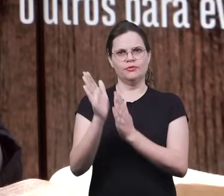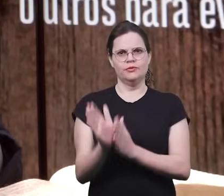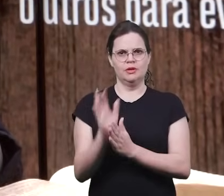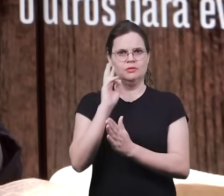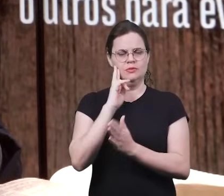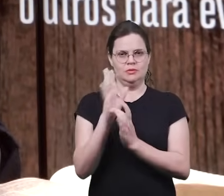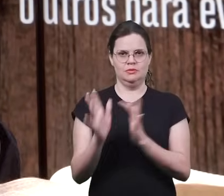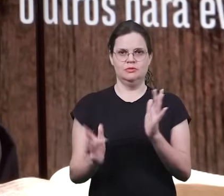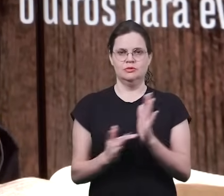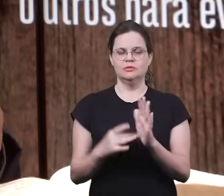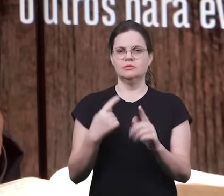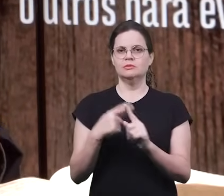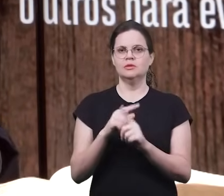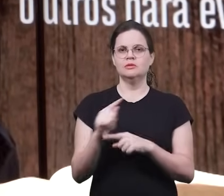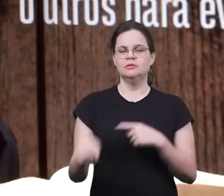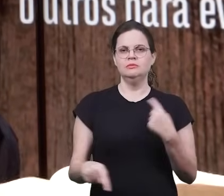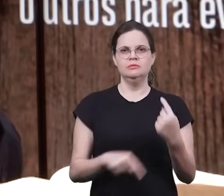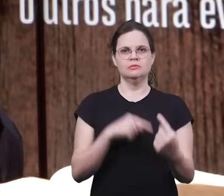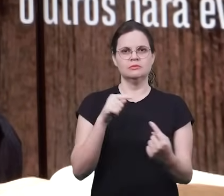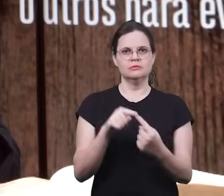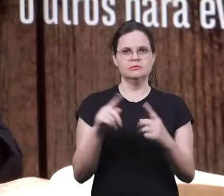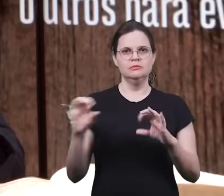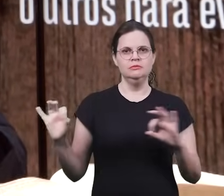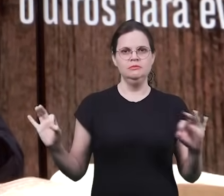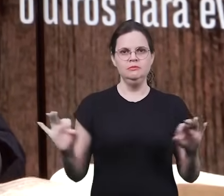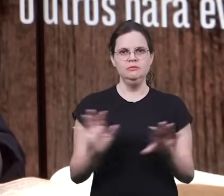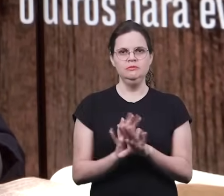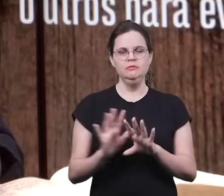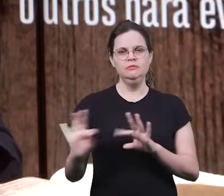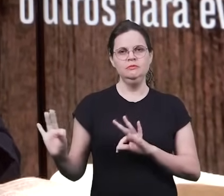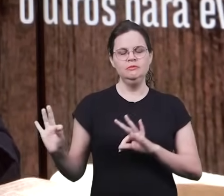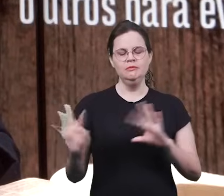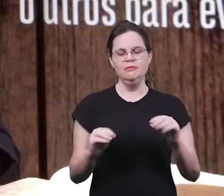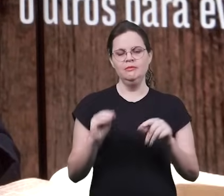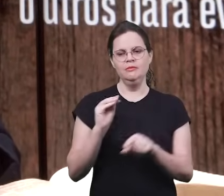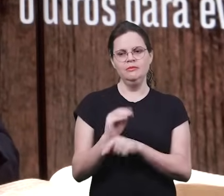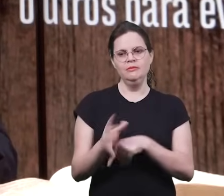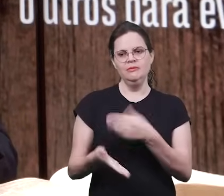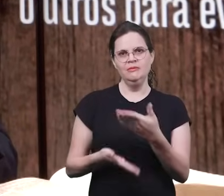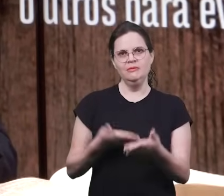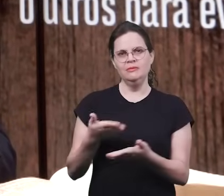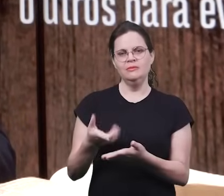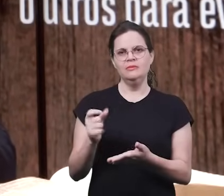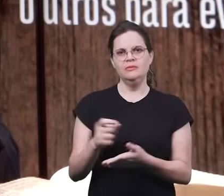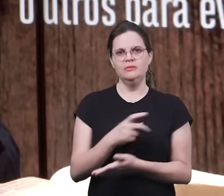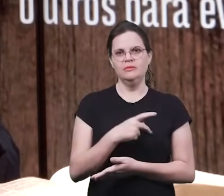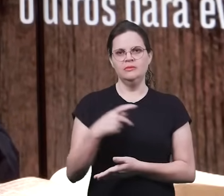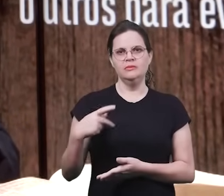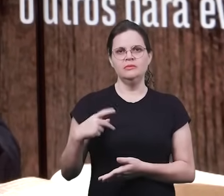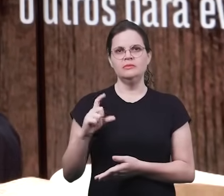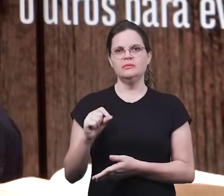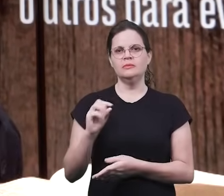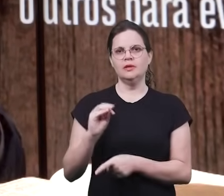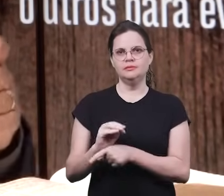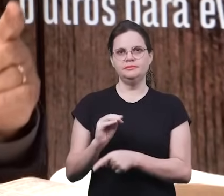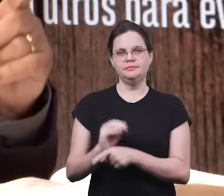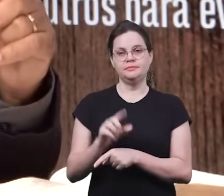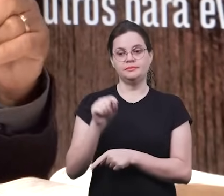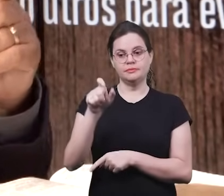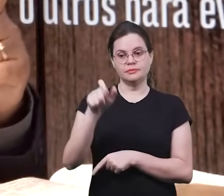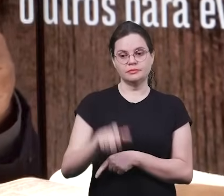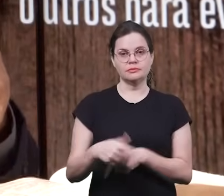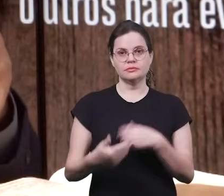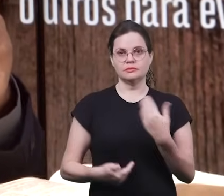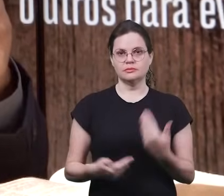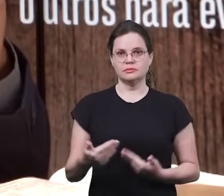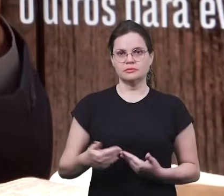Senhor Jesus, porque o objetivo de tudo isso, de todo esse cuidado, o objetivo do pastoreio, do apacentar, é levar